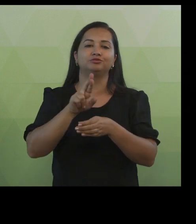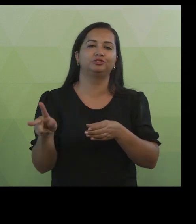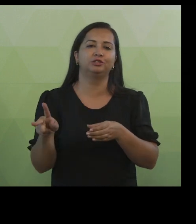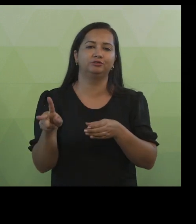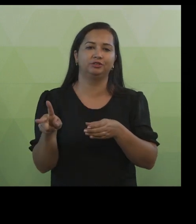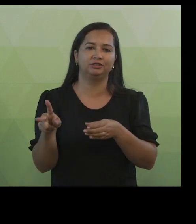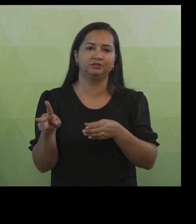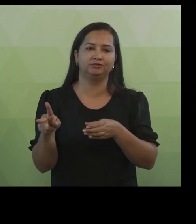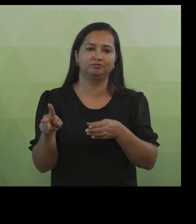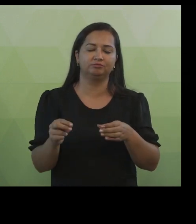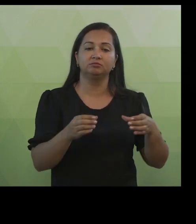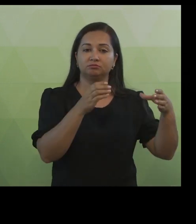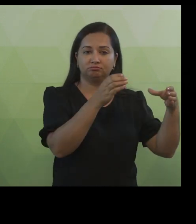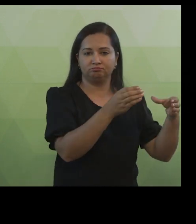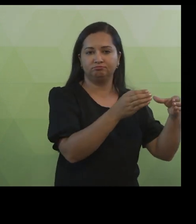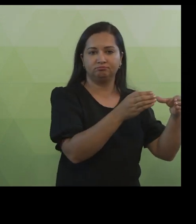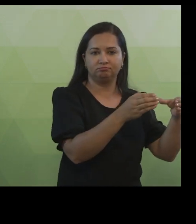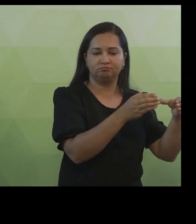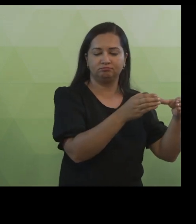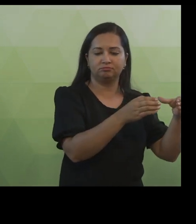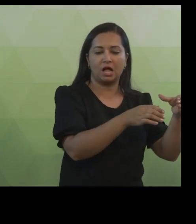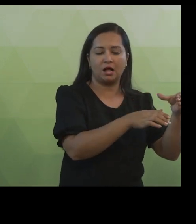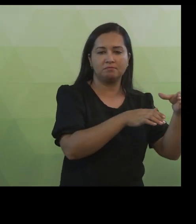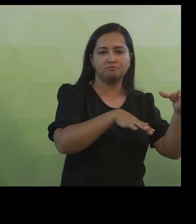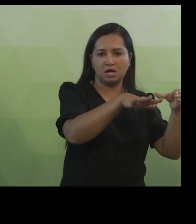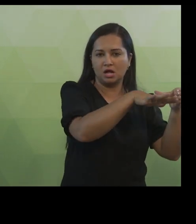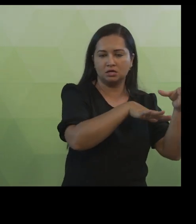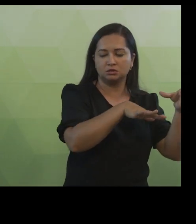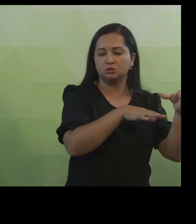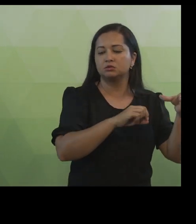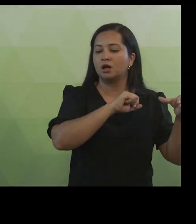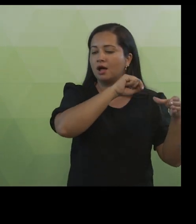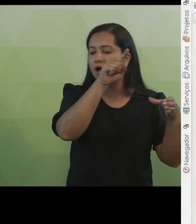sua superclasse. O que seria isso?